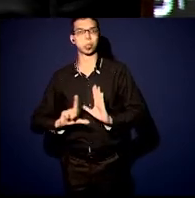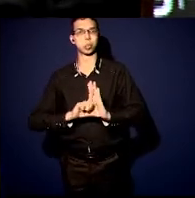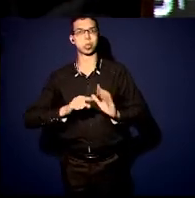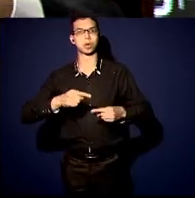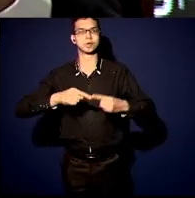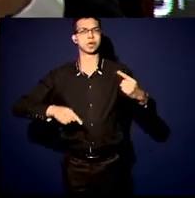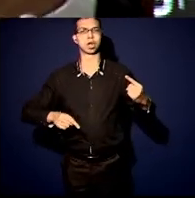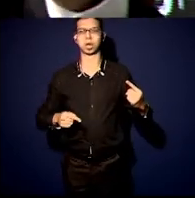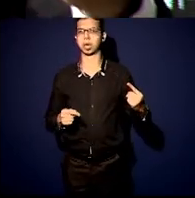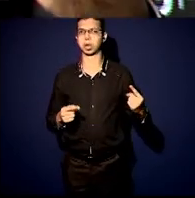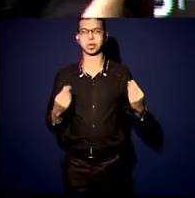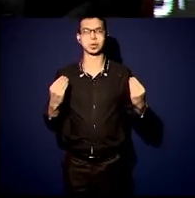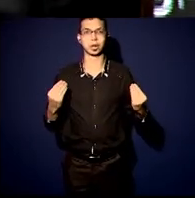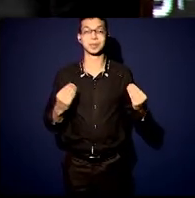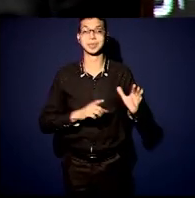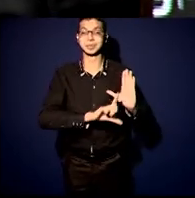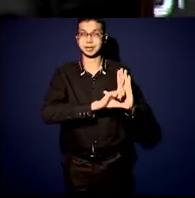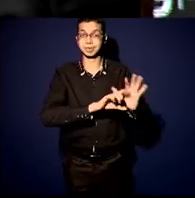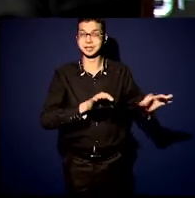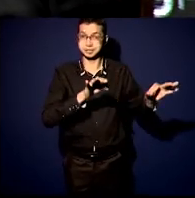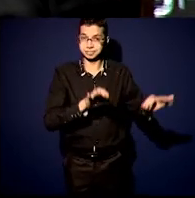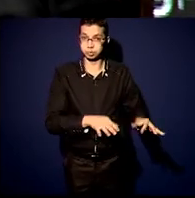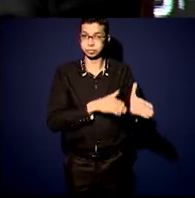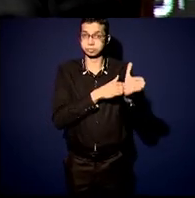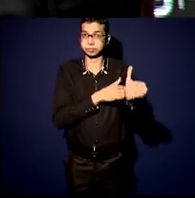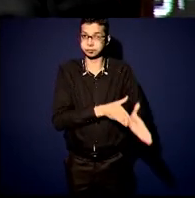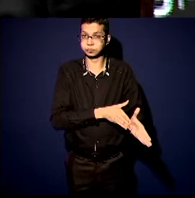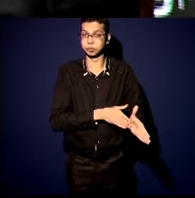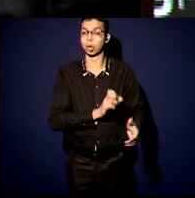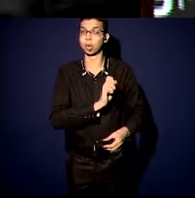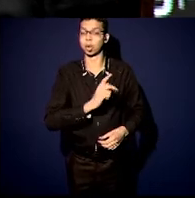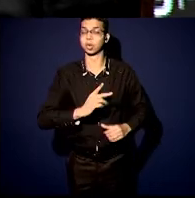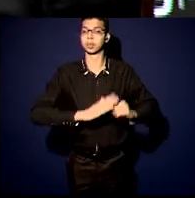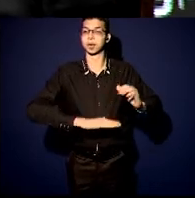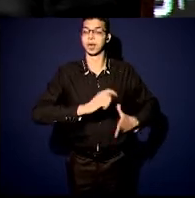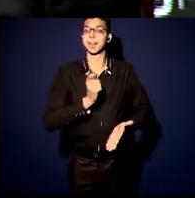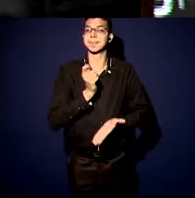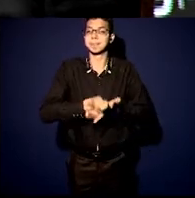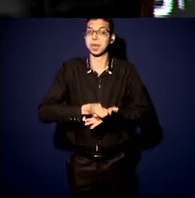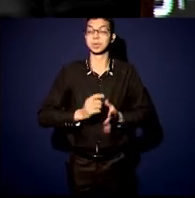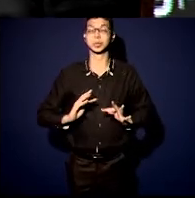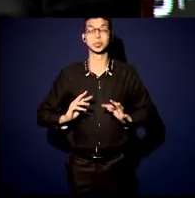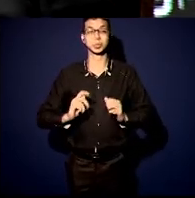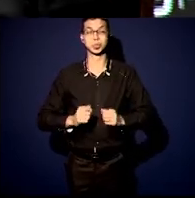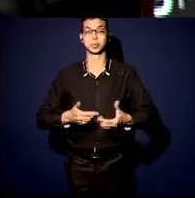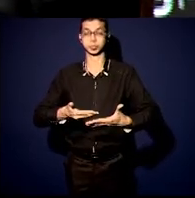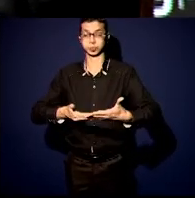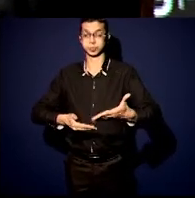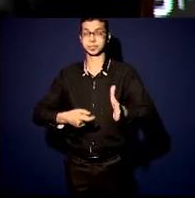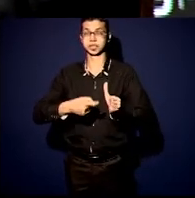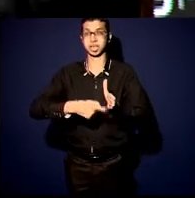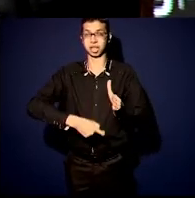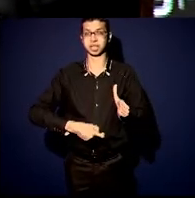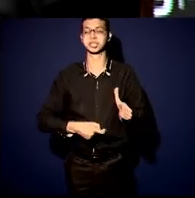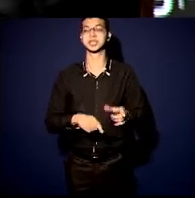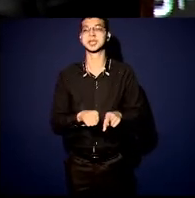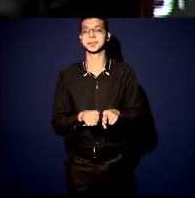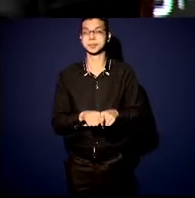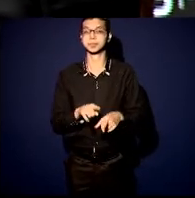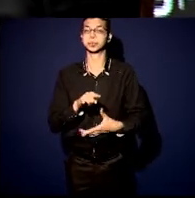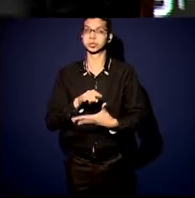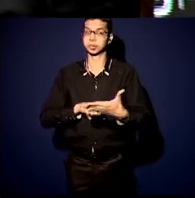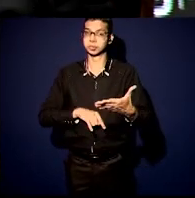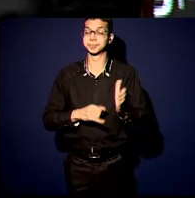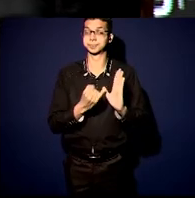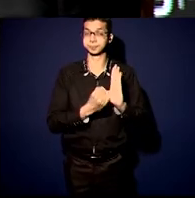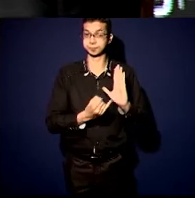opera nos termos da Lei e paga por tanto todos os alvarás taxas e os impostos